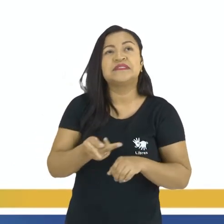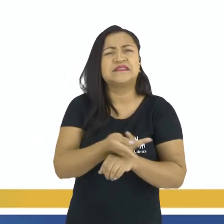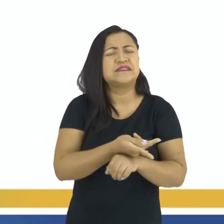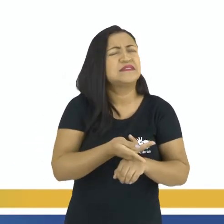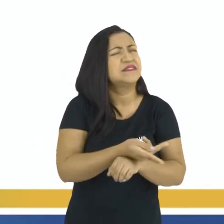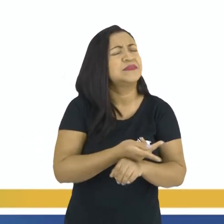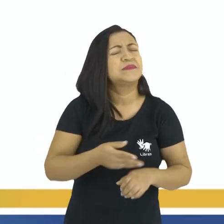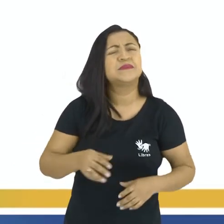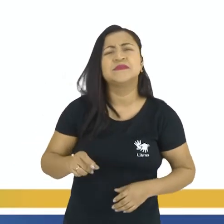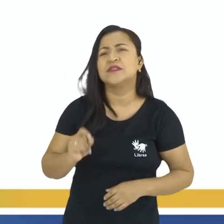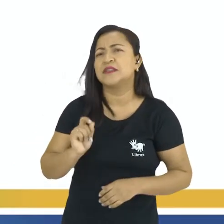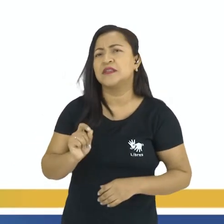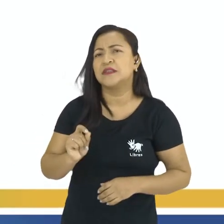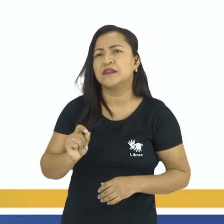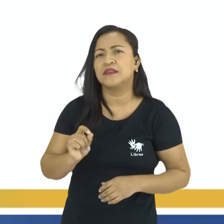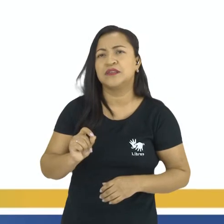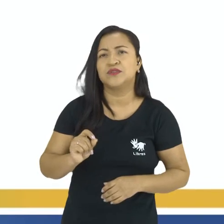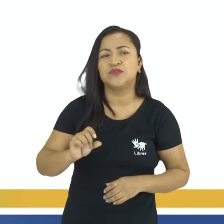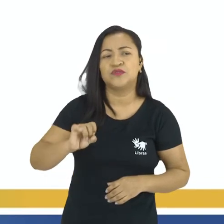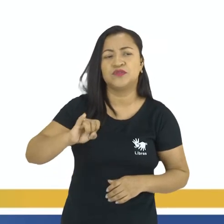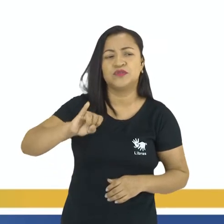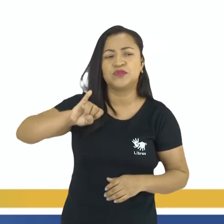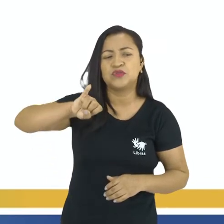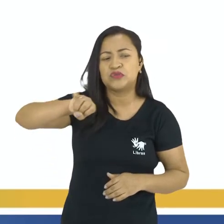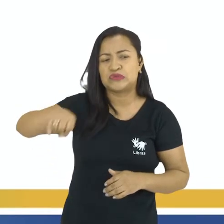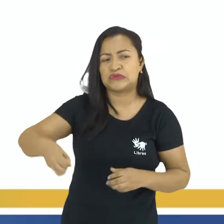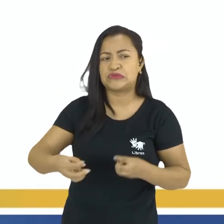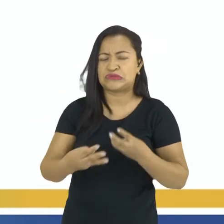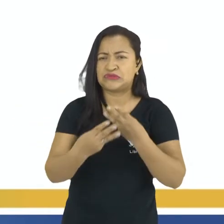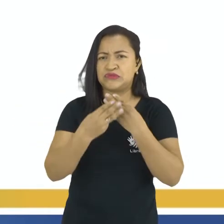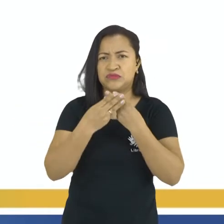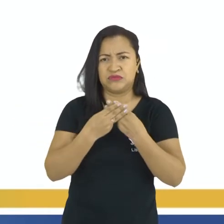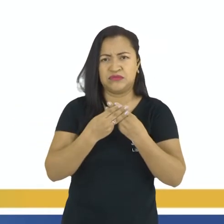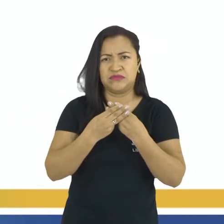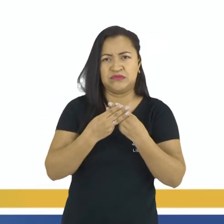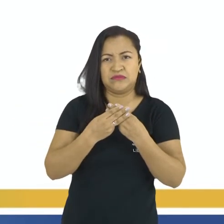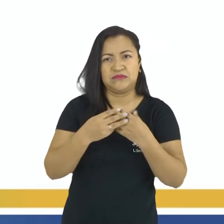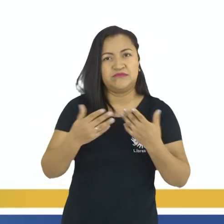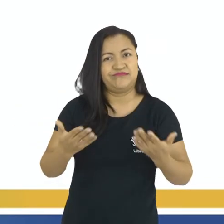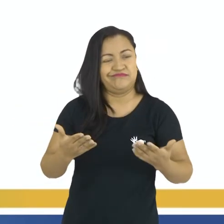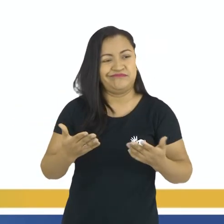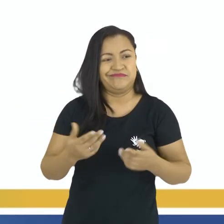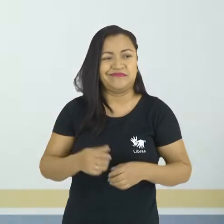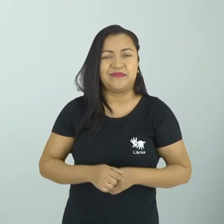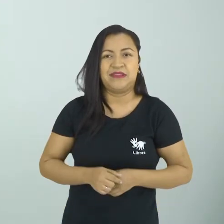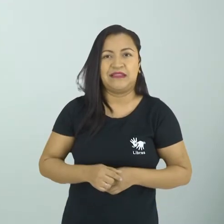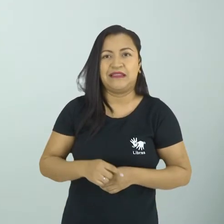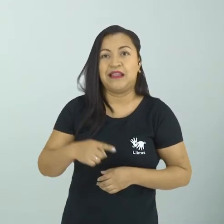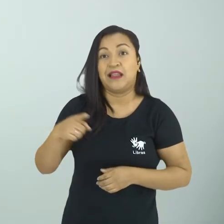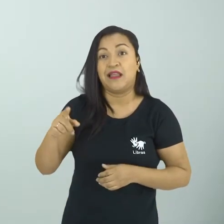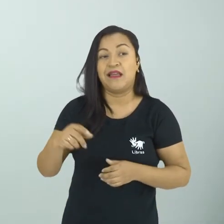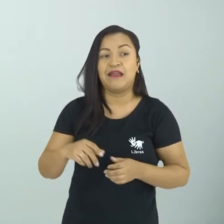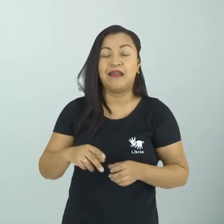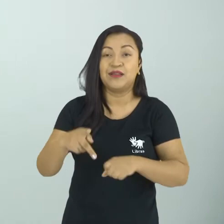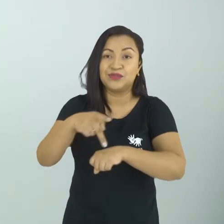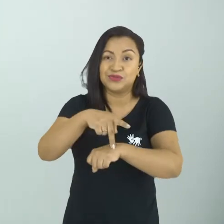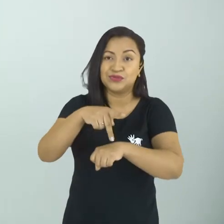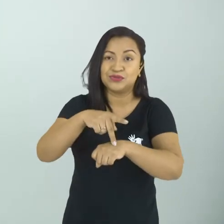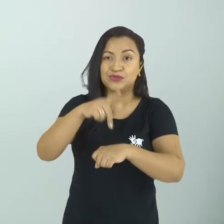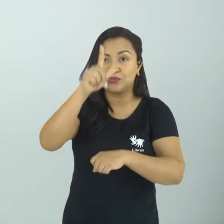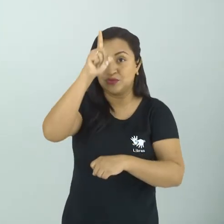quem, professora? Os judeus. Ele começa a ser antissemita, ele começa a perseguir os judeus na Alemanha, tá? Mandando